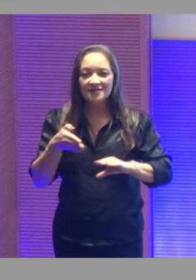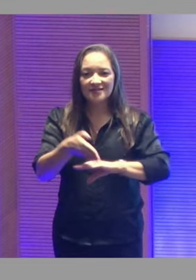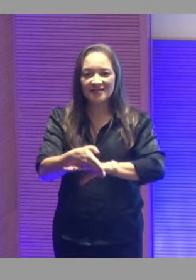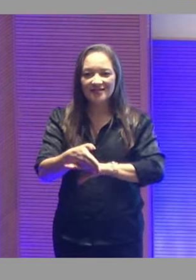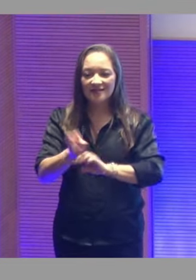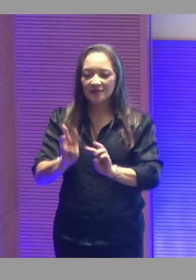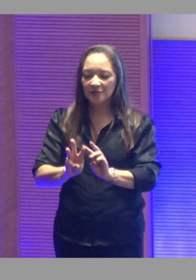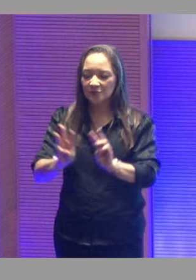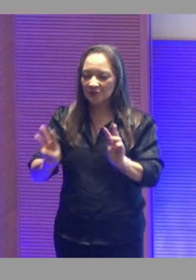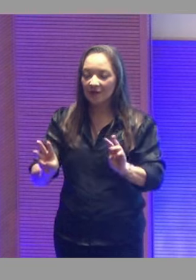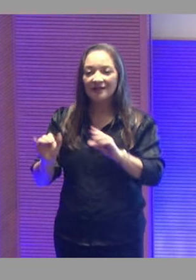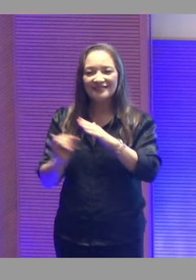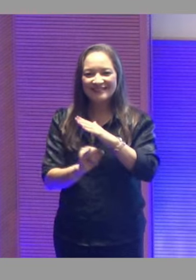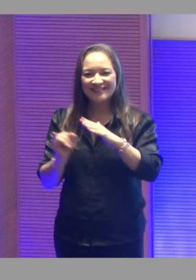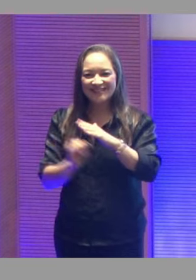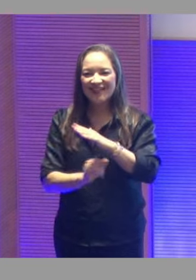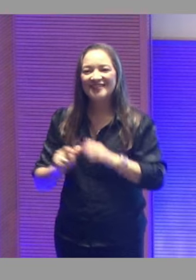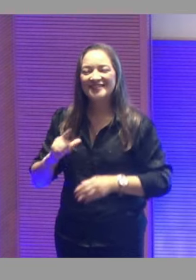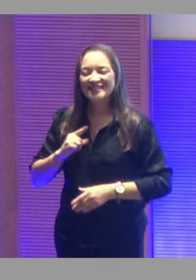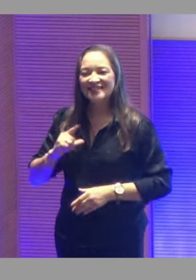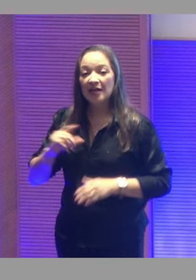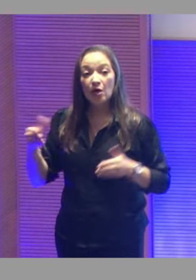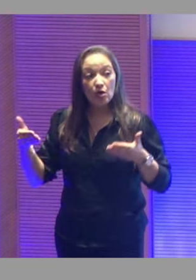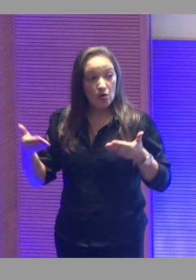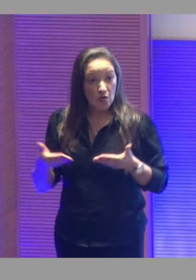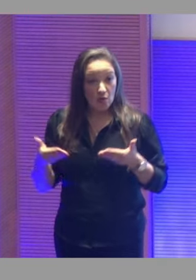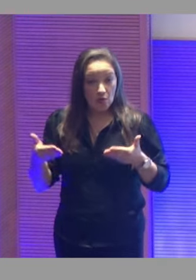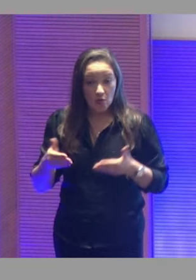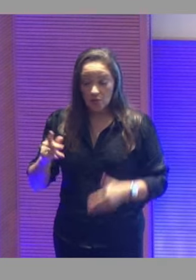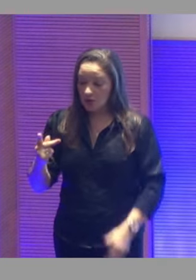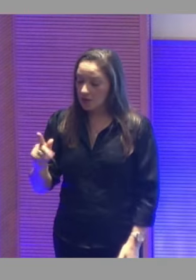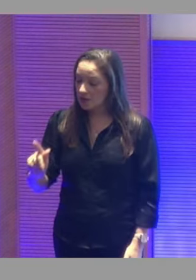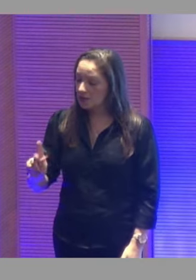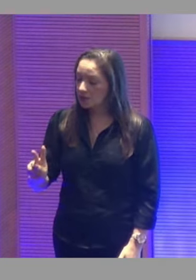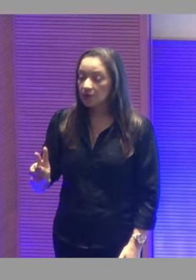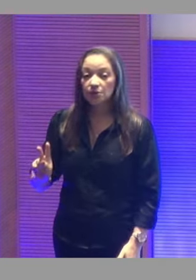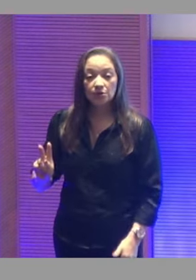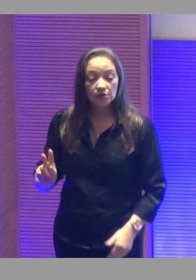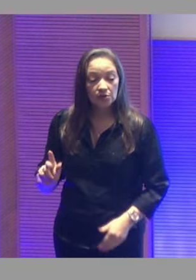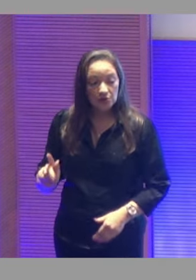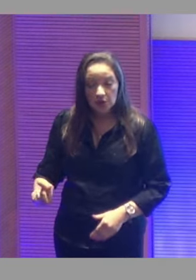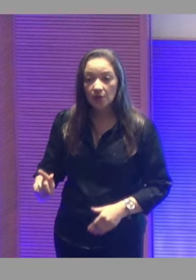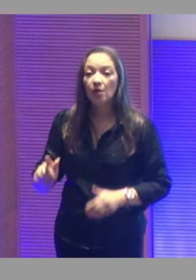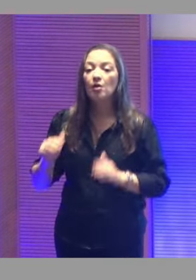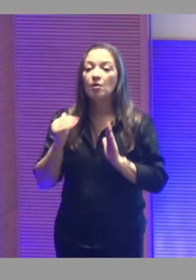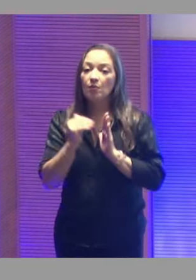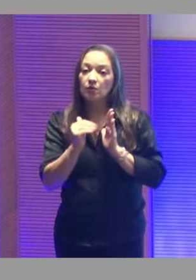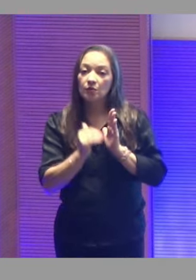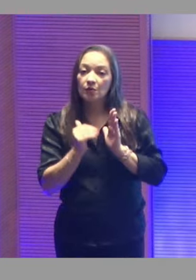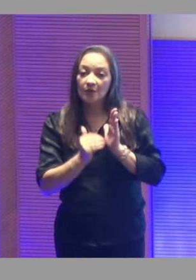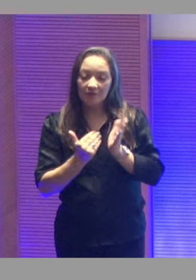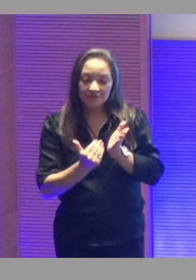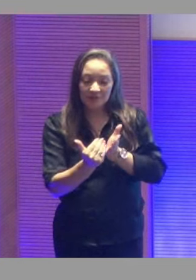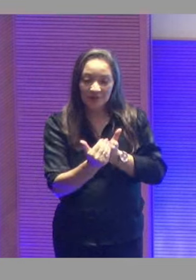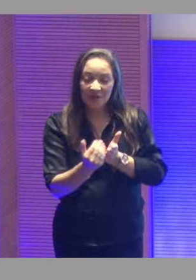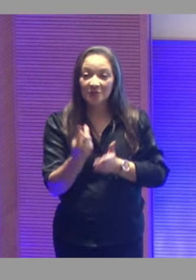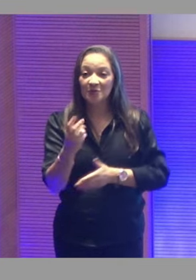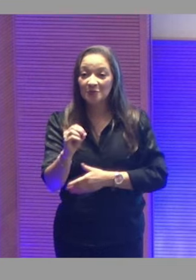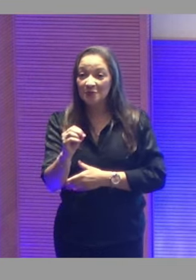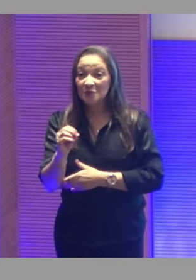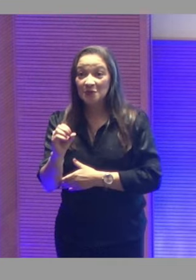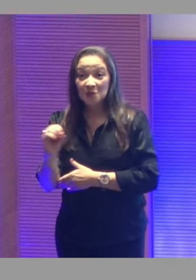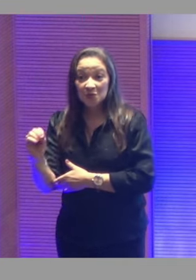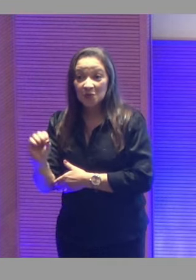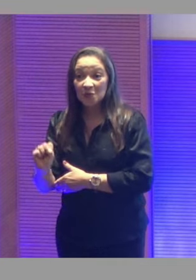nosso site institucional Então hoje a HG protocol está aqui já desde 2008 16 anos e nossa